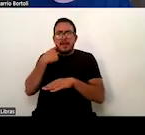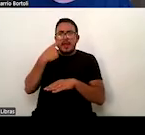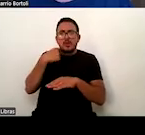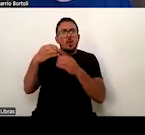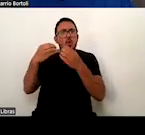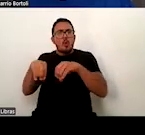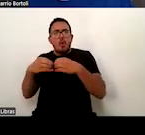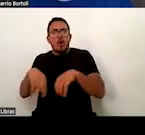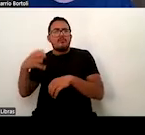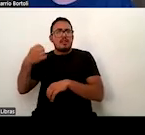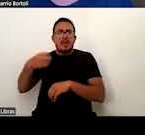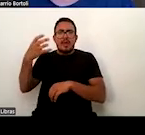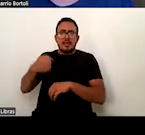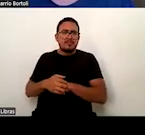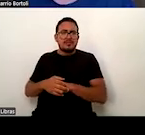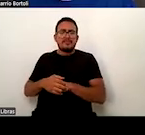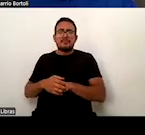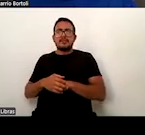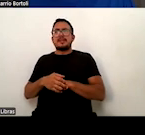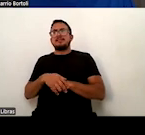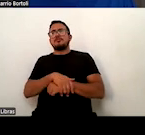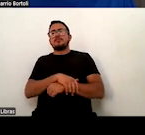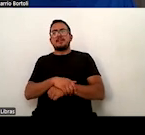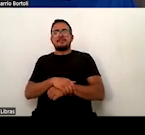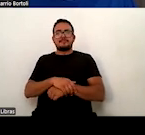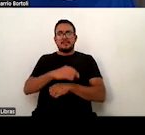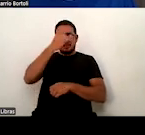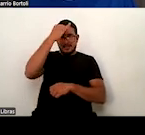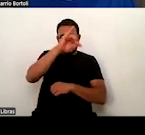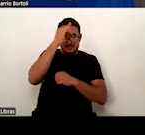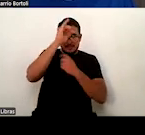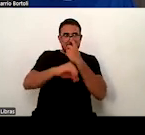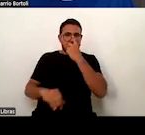vegetal também. Evitar o tabagismo e também tomar